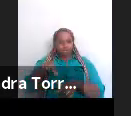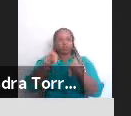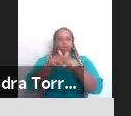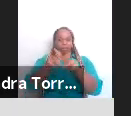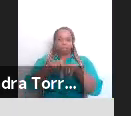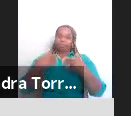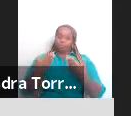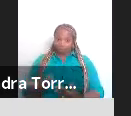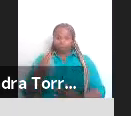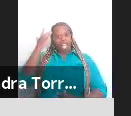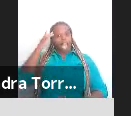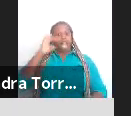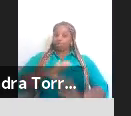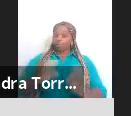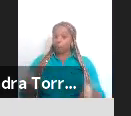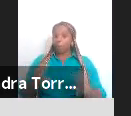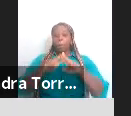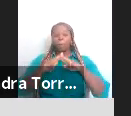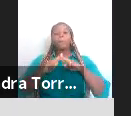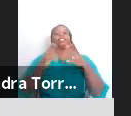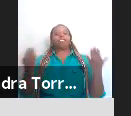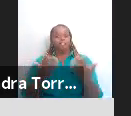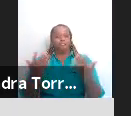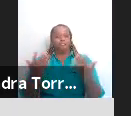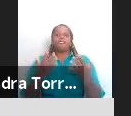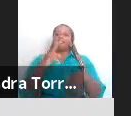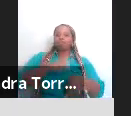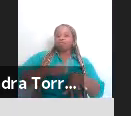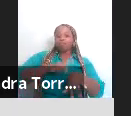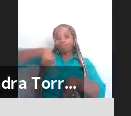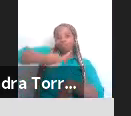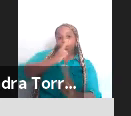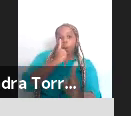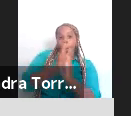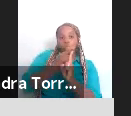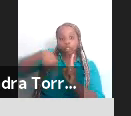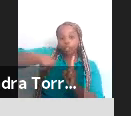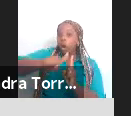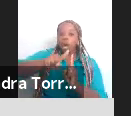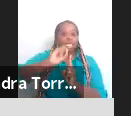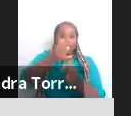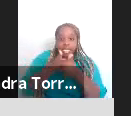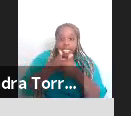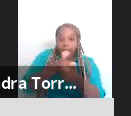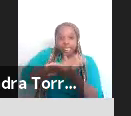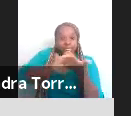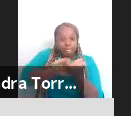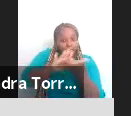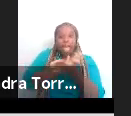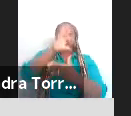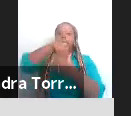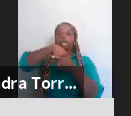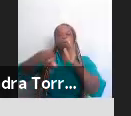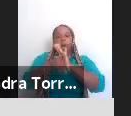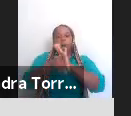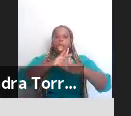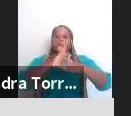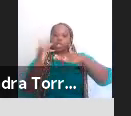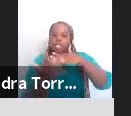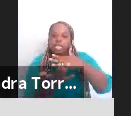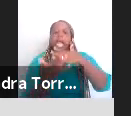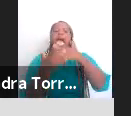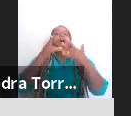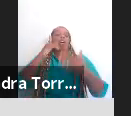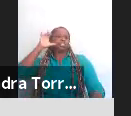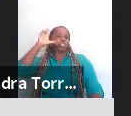Acho que é isso. Aqui eu deixo onde que vocês podem nos achar, para quem ainda não segue a gente nas redes, Instagram, Facebook,